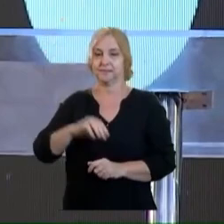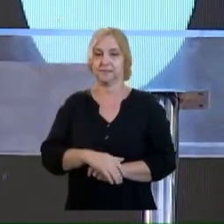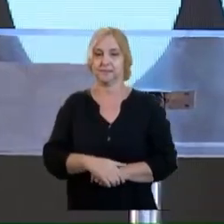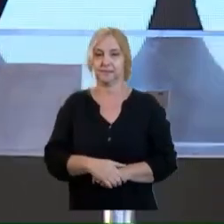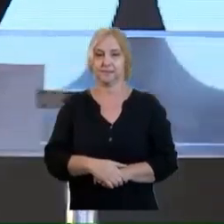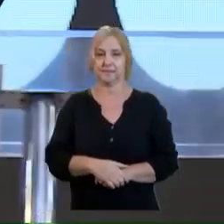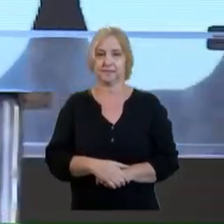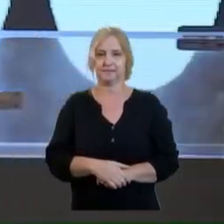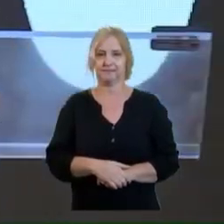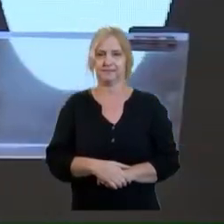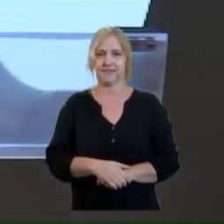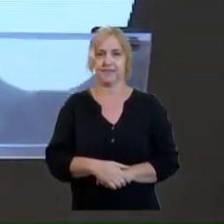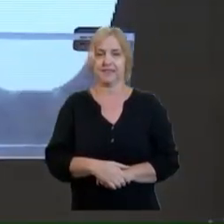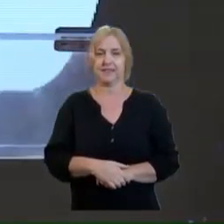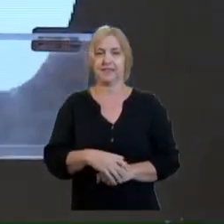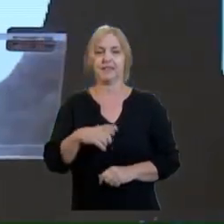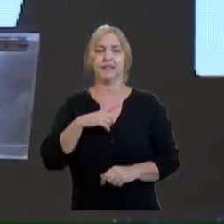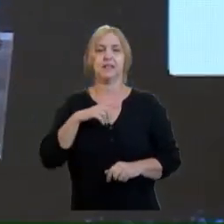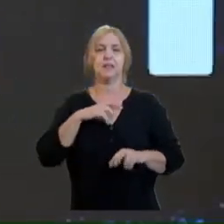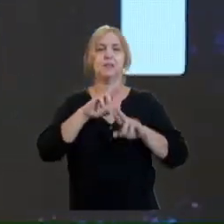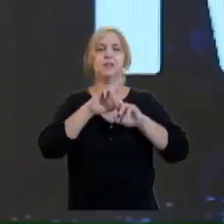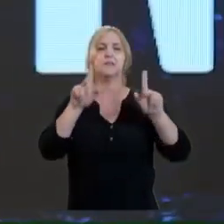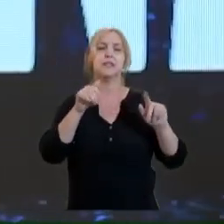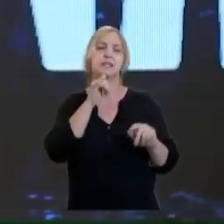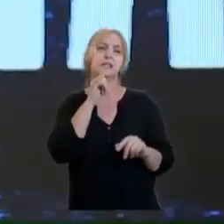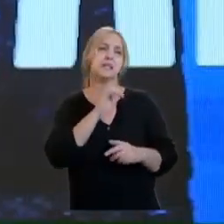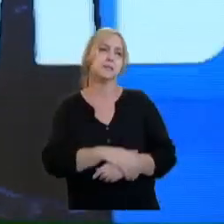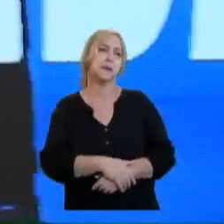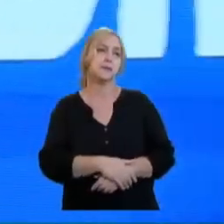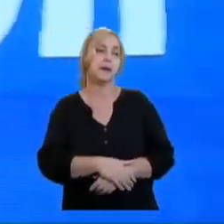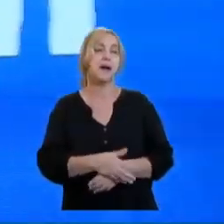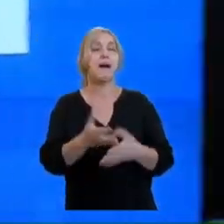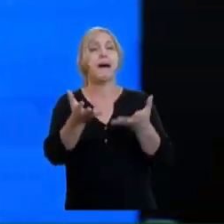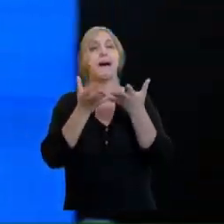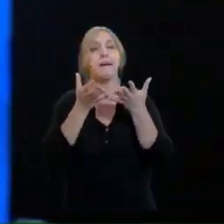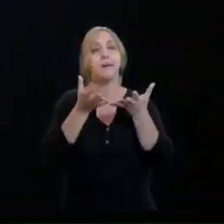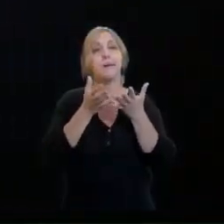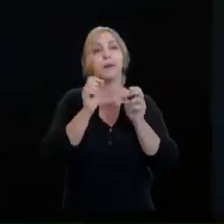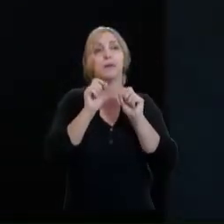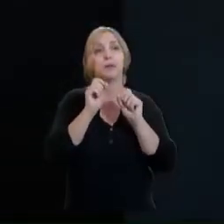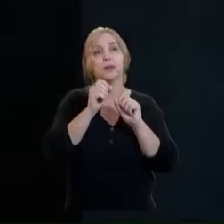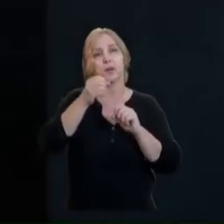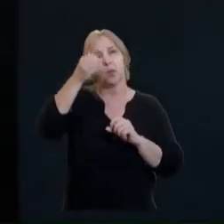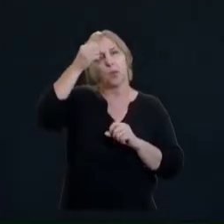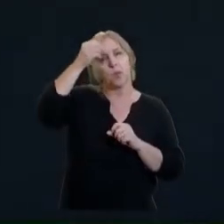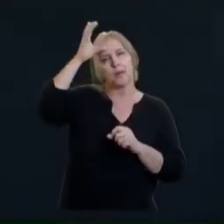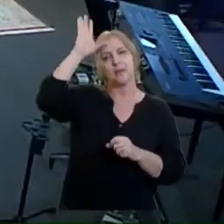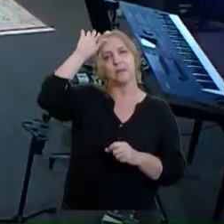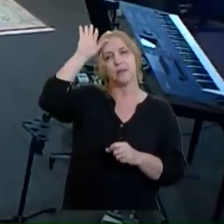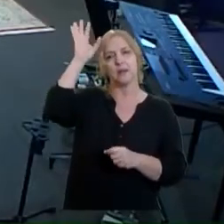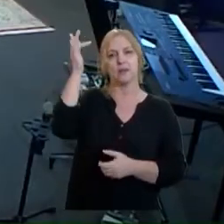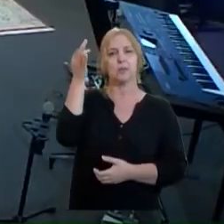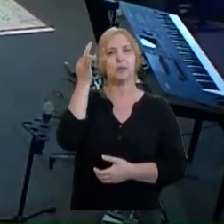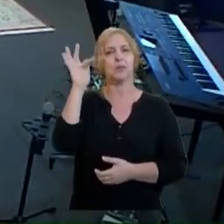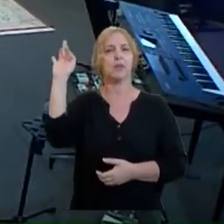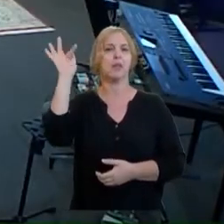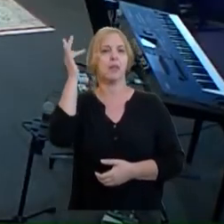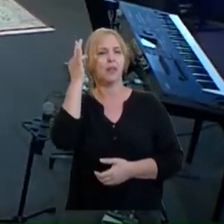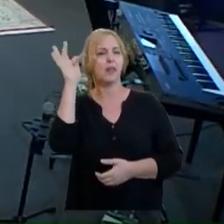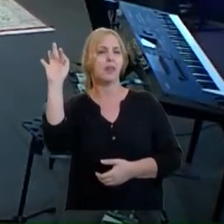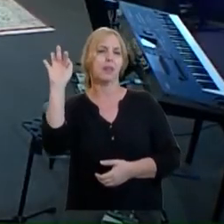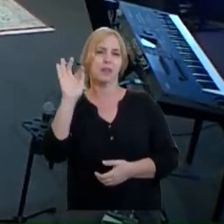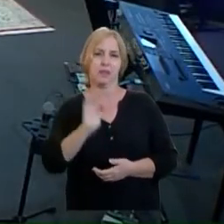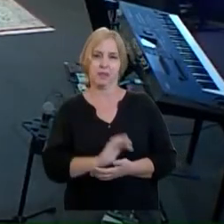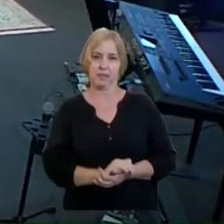uma diferença muito grande entre as pessoas que querem ter um conhecimento teológico.